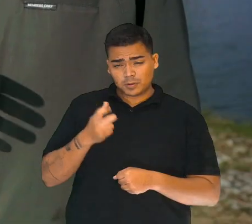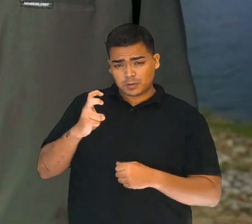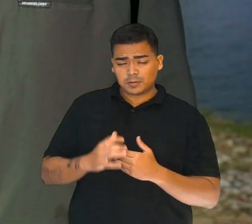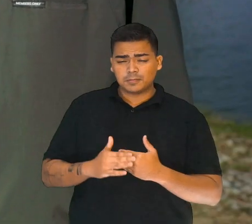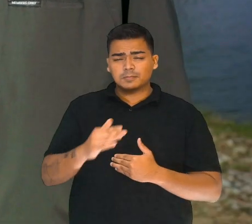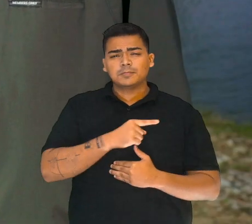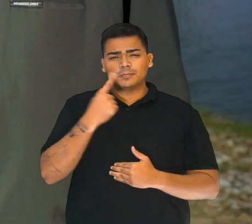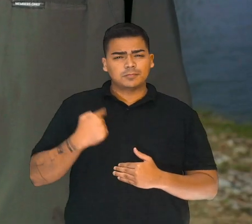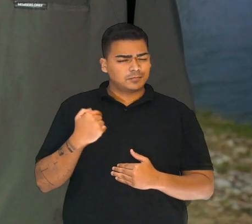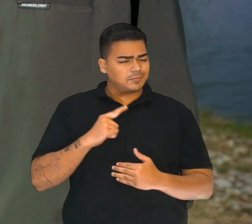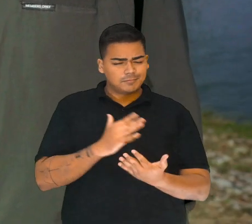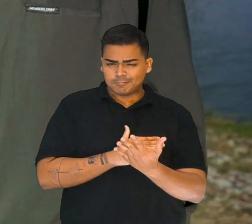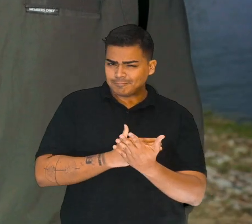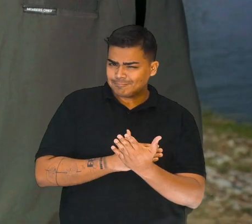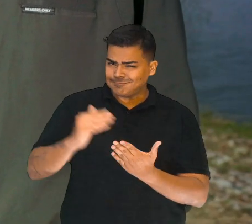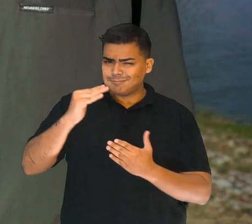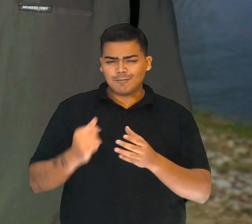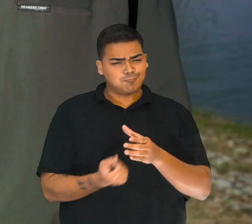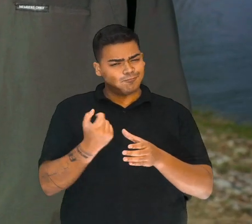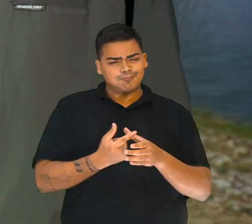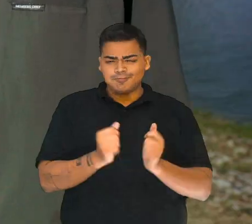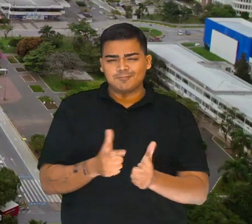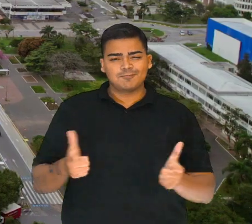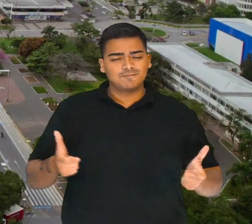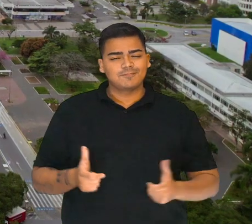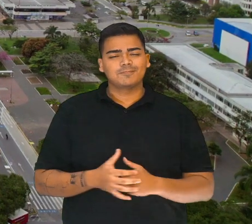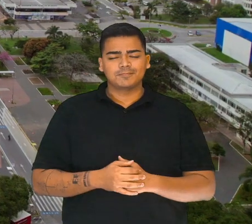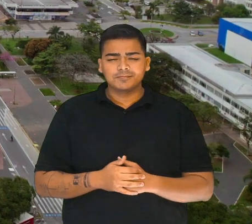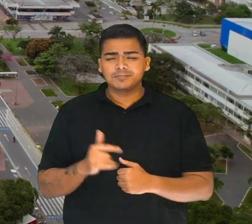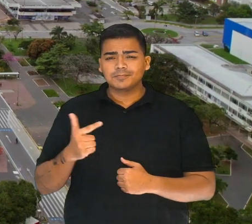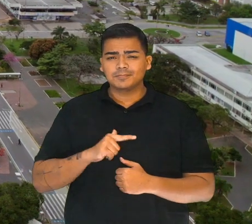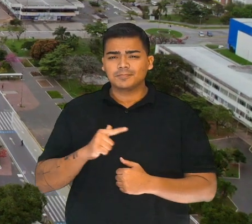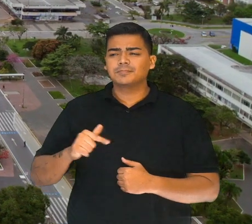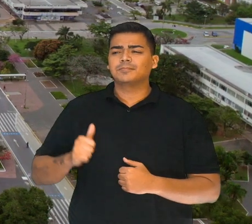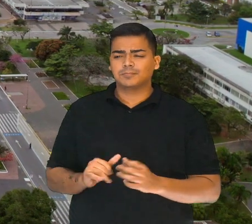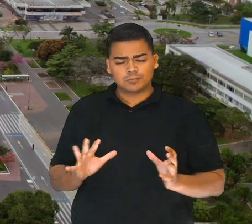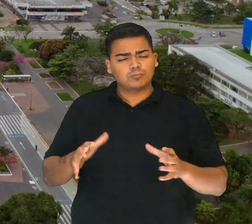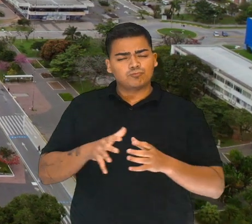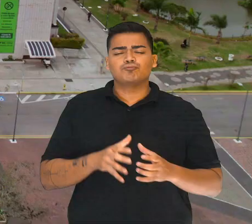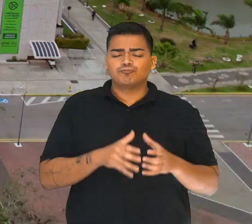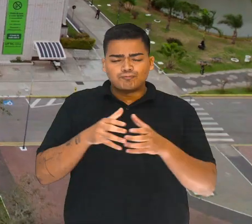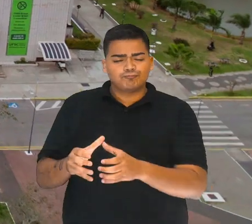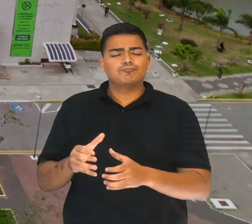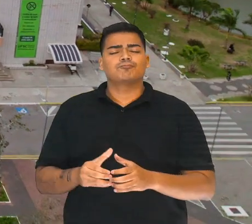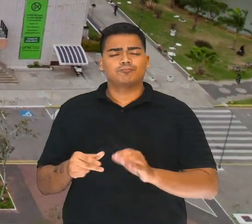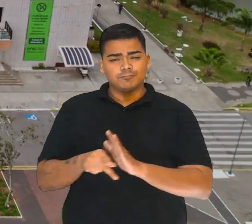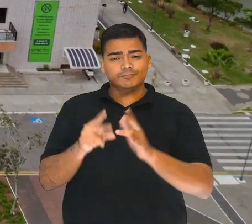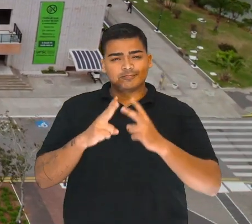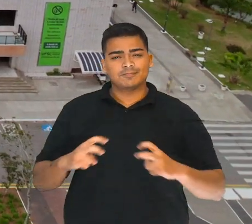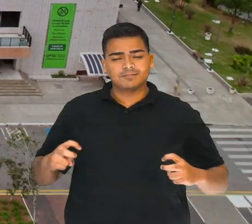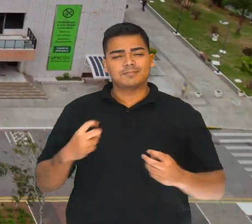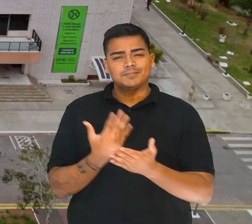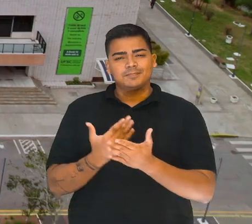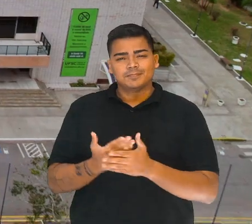diante, a gente tem um boom das startups e não dá para se falar que existe mais uma geração. Essas gerações de empreendedores, eles vieram para Florianópolis para estudar